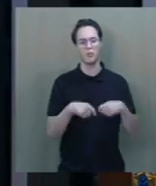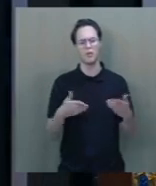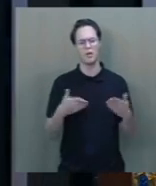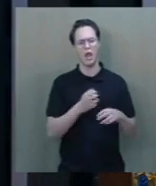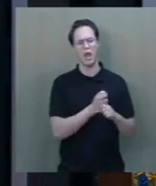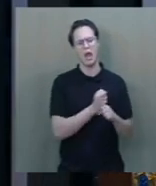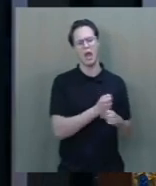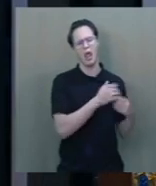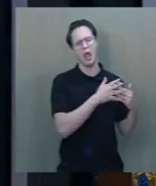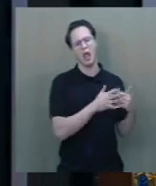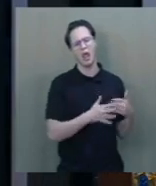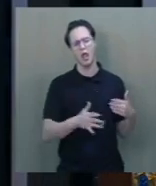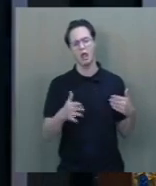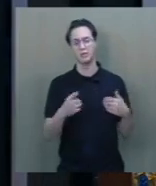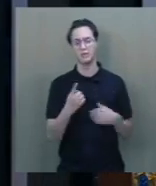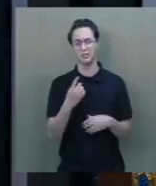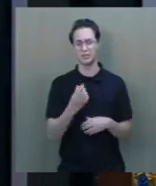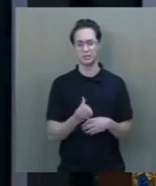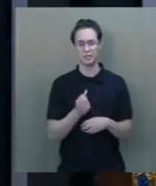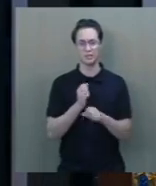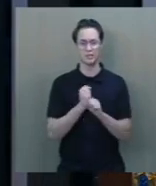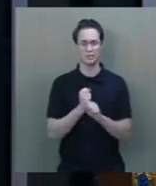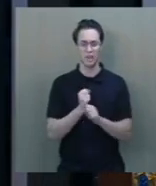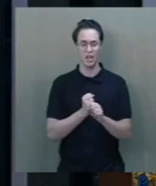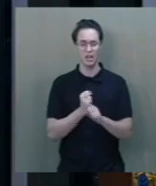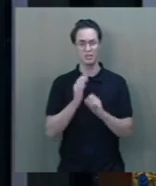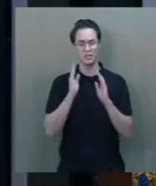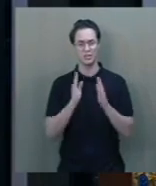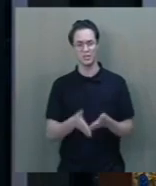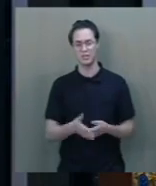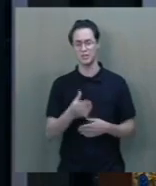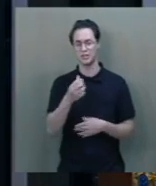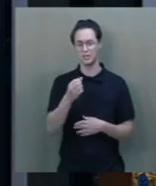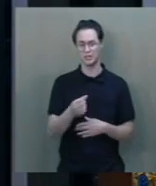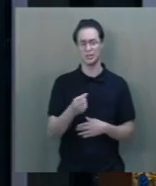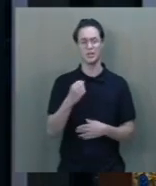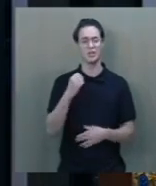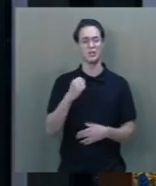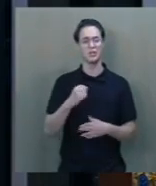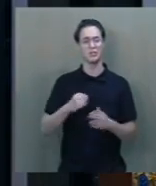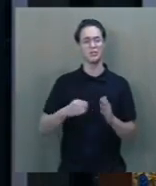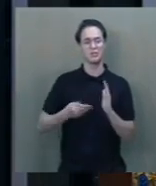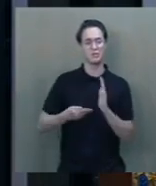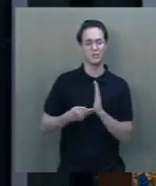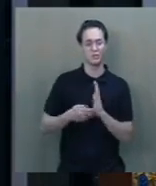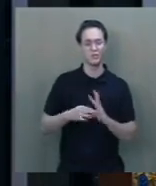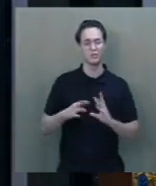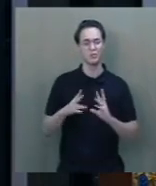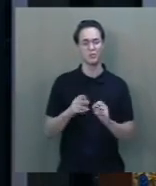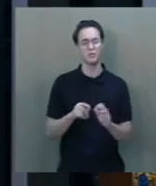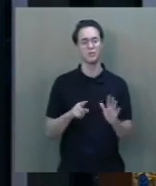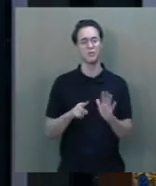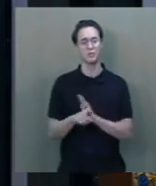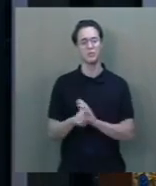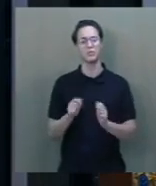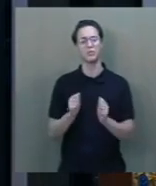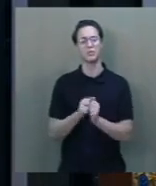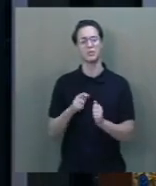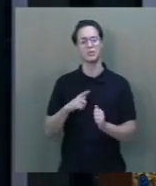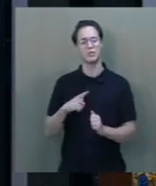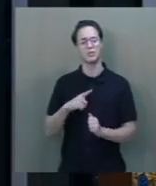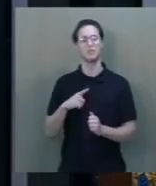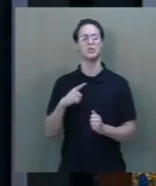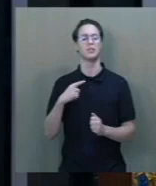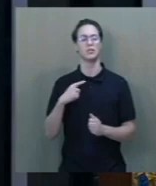anos, 16 de Senado, 6 de Câmara dos Deputados, em todas as pesquisas de opinião pública, a saúde